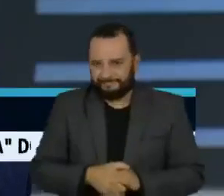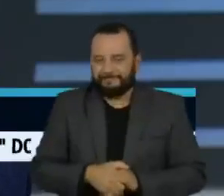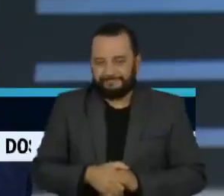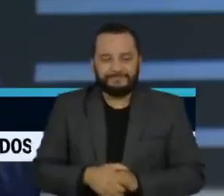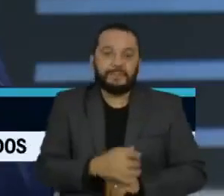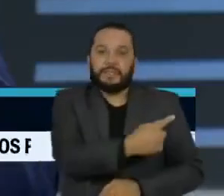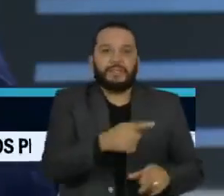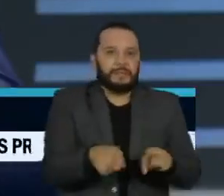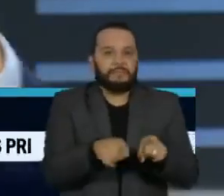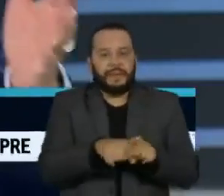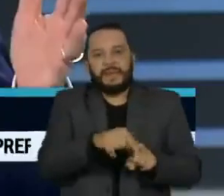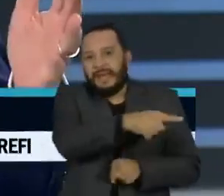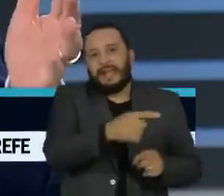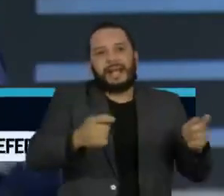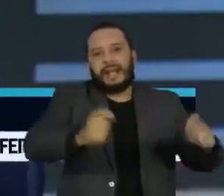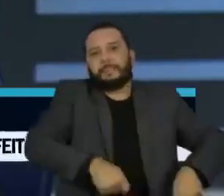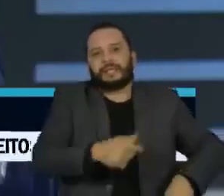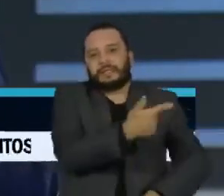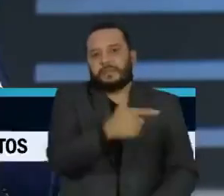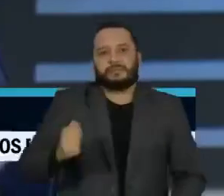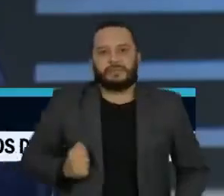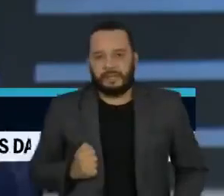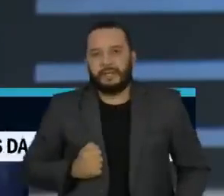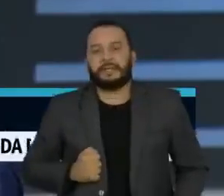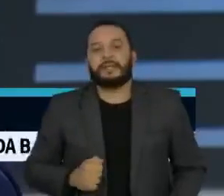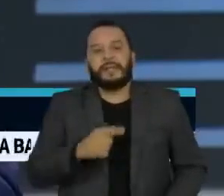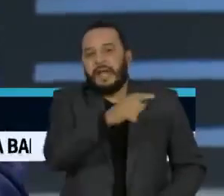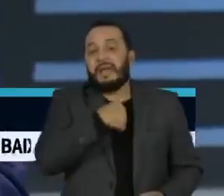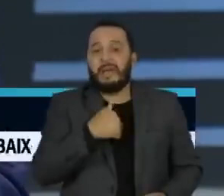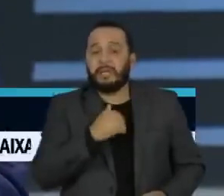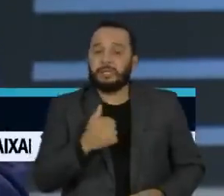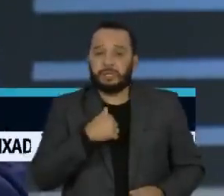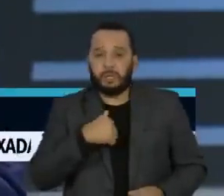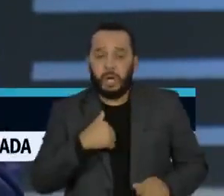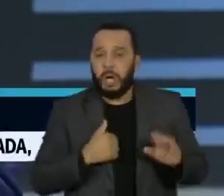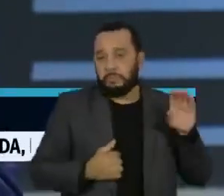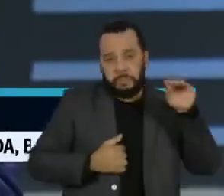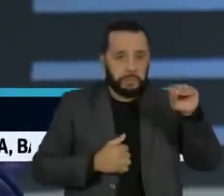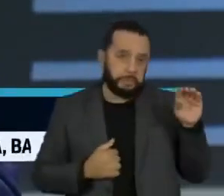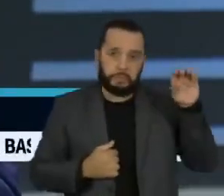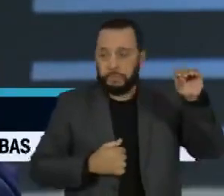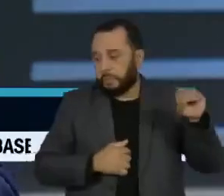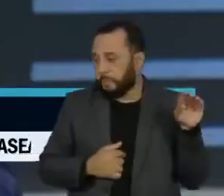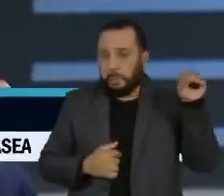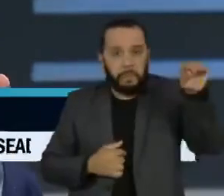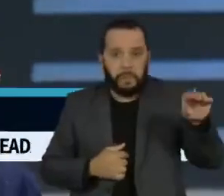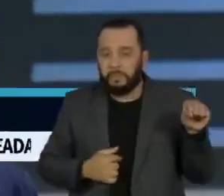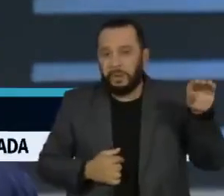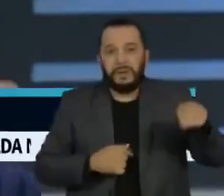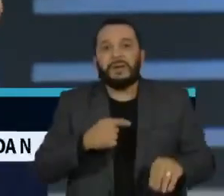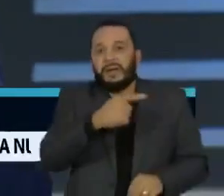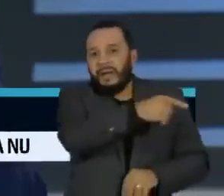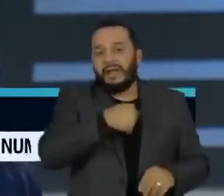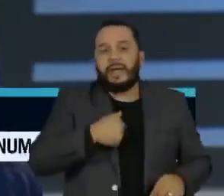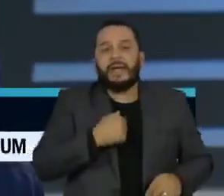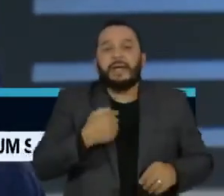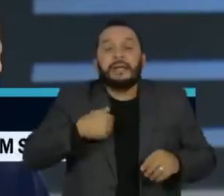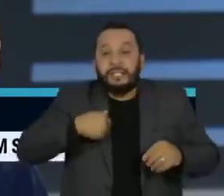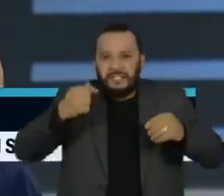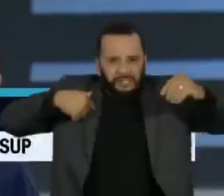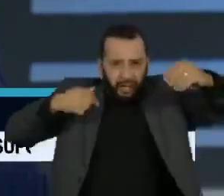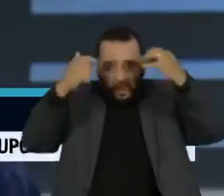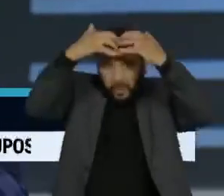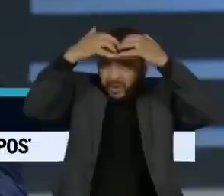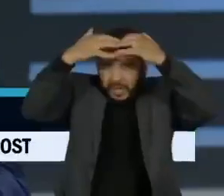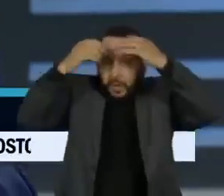aí EA incompetência dele chega ao extremo Ele é um homem de 500 palavras que mal sabe entender ele tem poucos neurônios que se